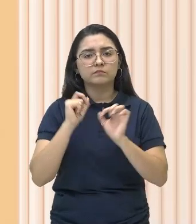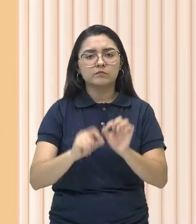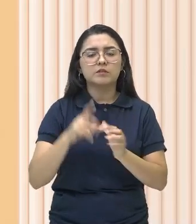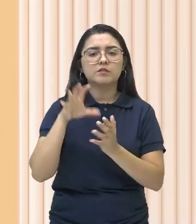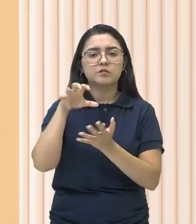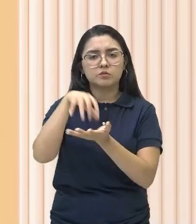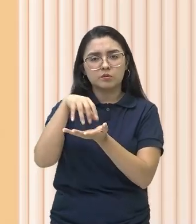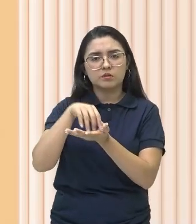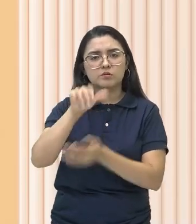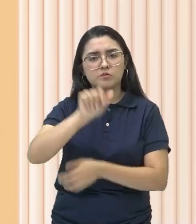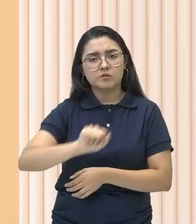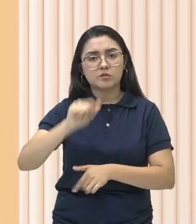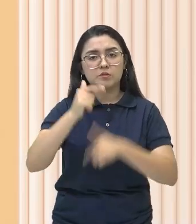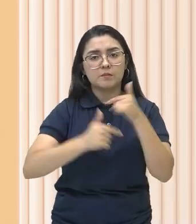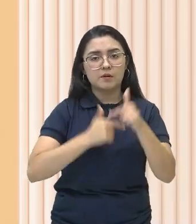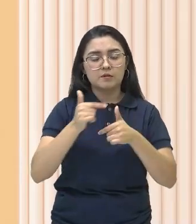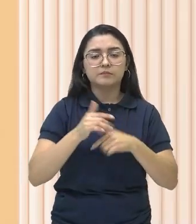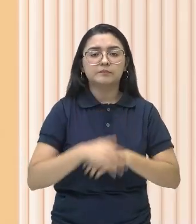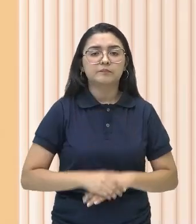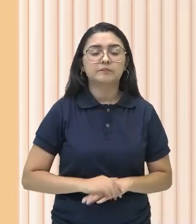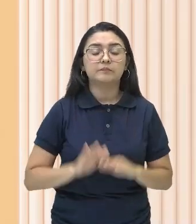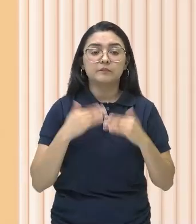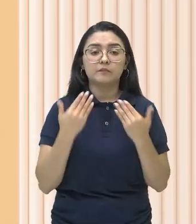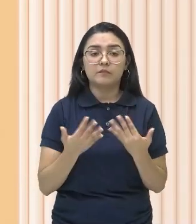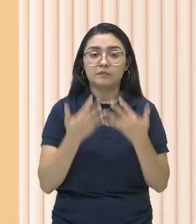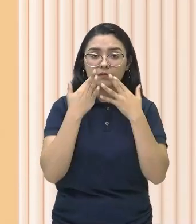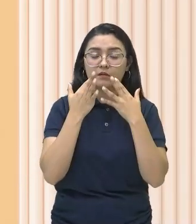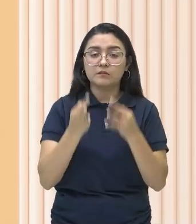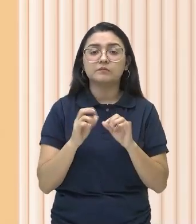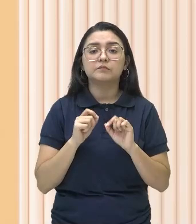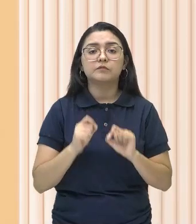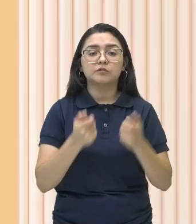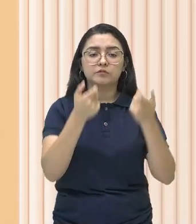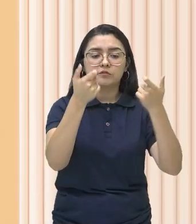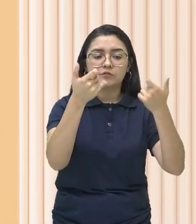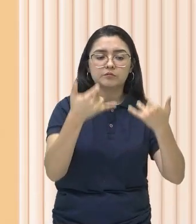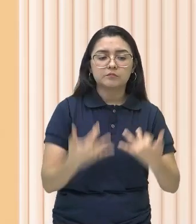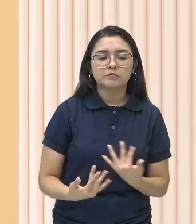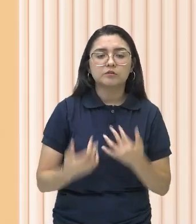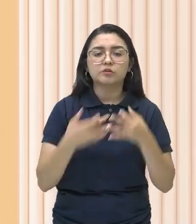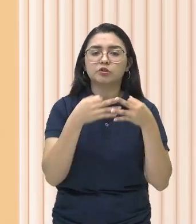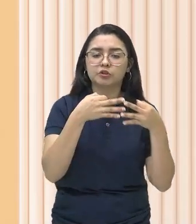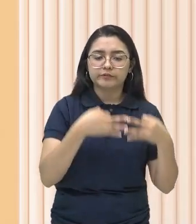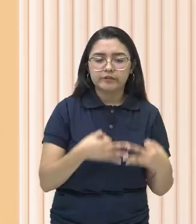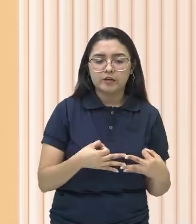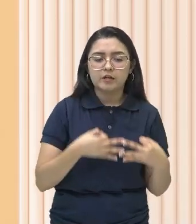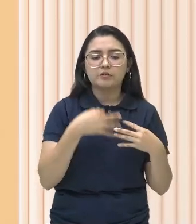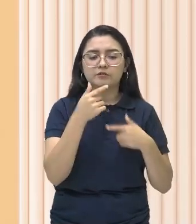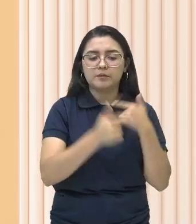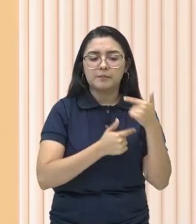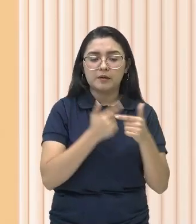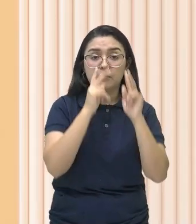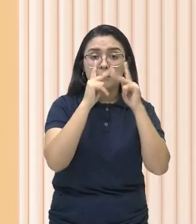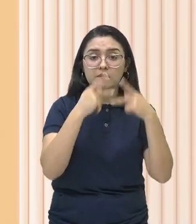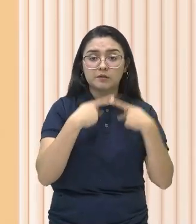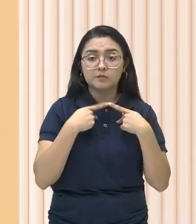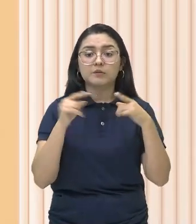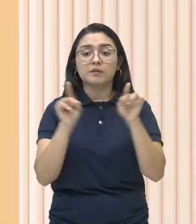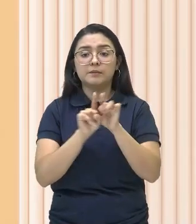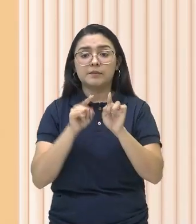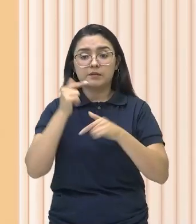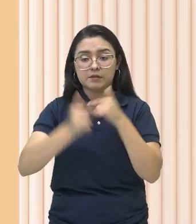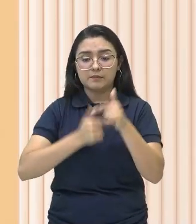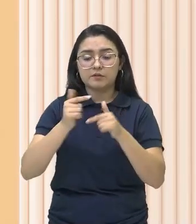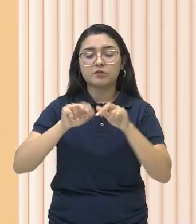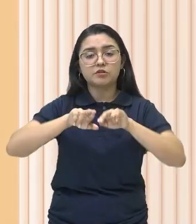essas organizações aí, tá bom? Então, olha só, gente. A gente falou sobre dignidade, trabalho humano. Nós conversamos sobre